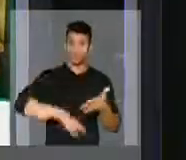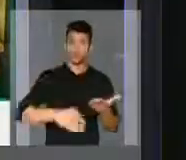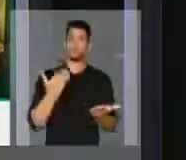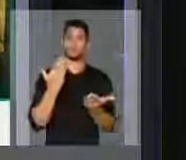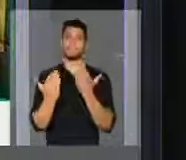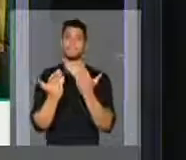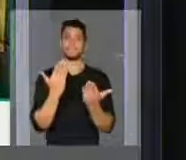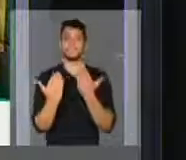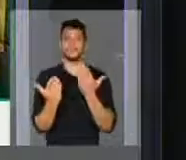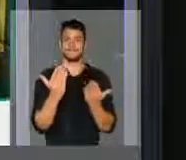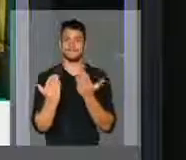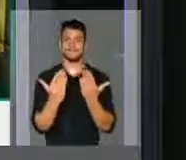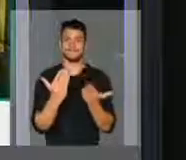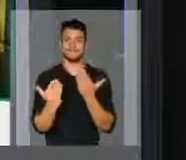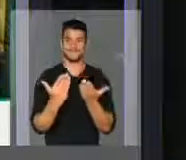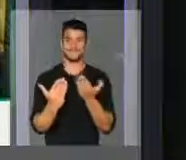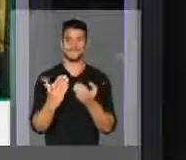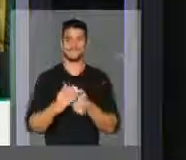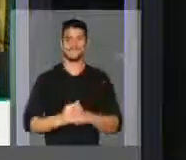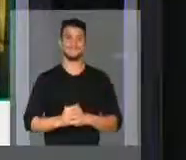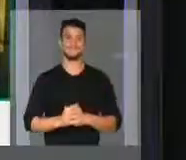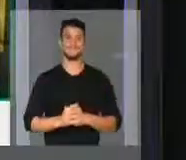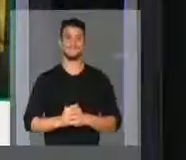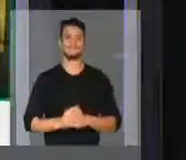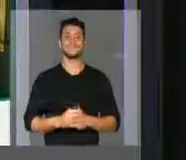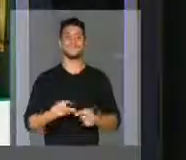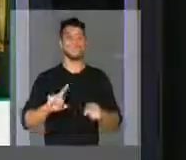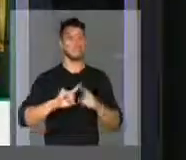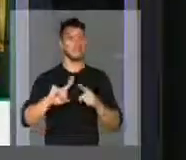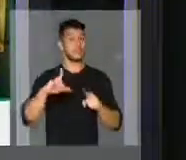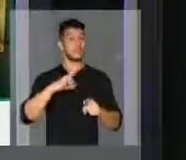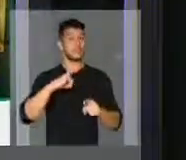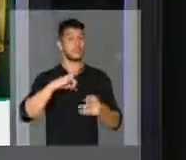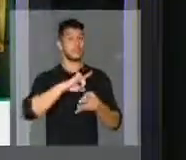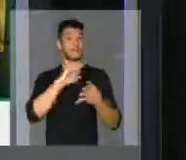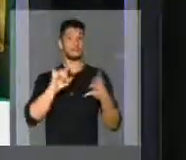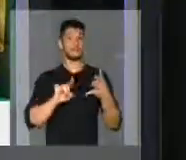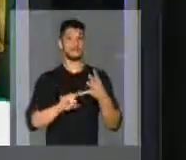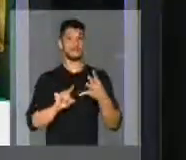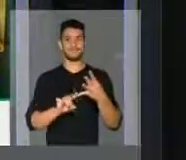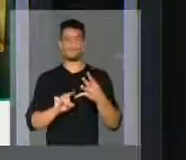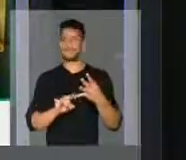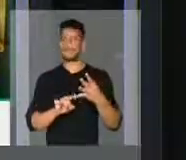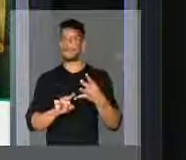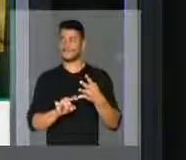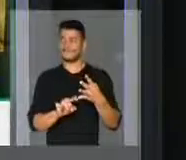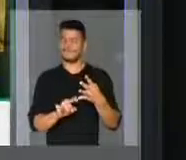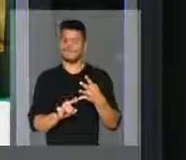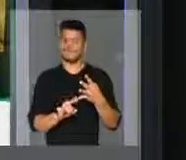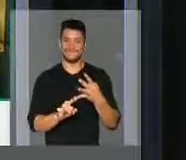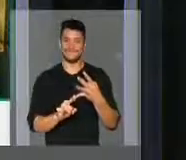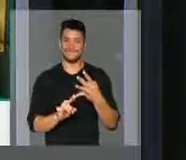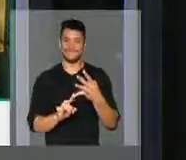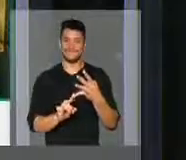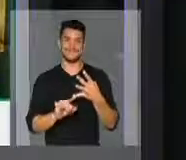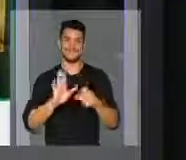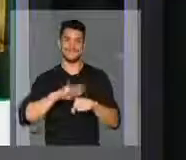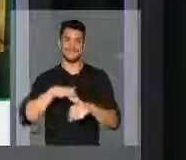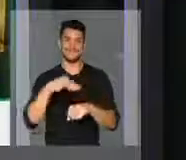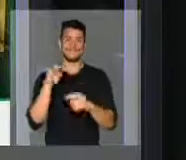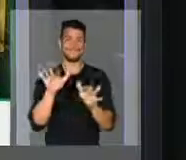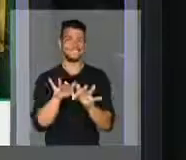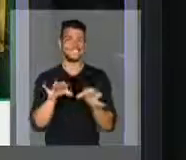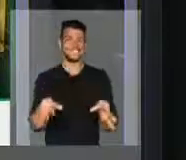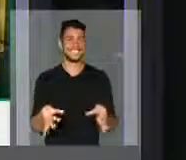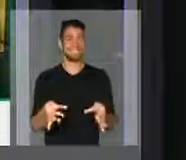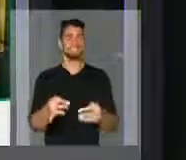doido. Mas aí vem o 4º requisito, que aparentemente era o mais simples, mas